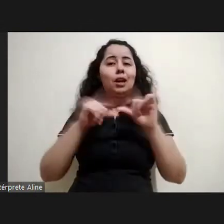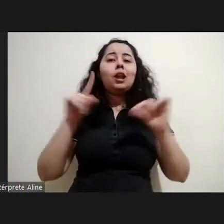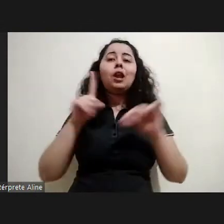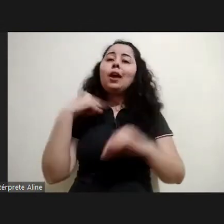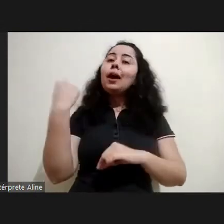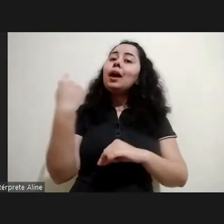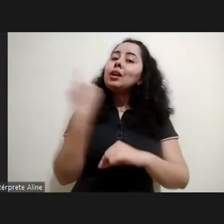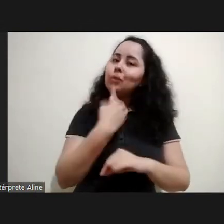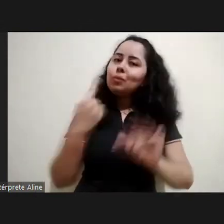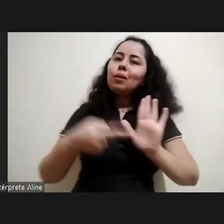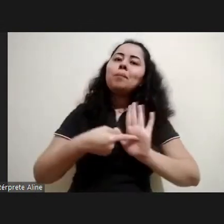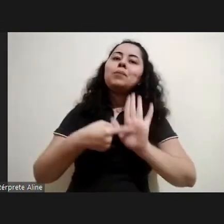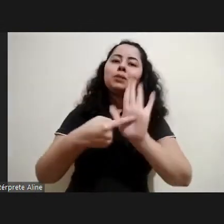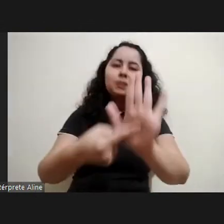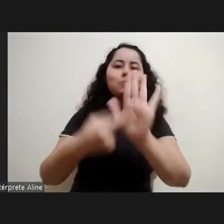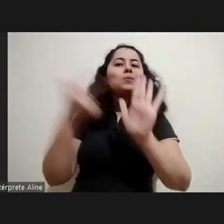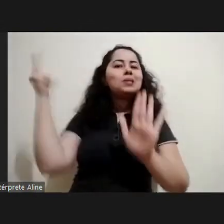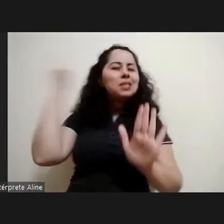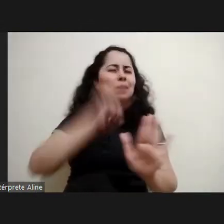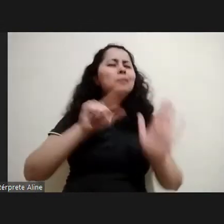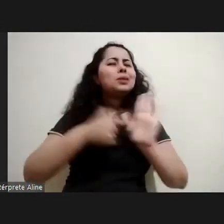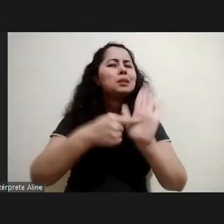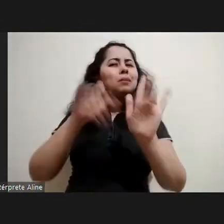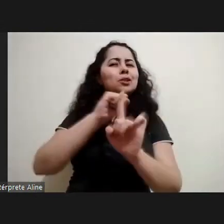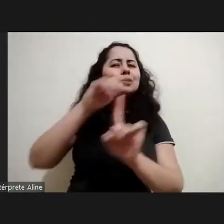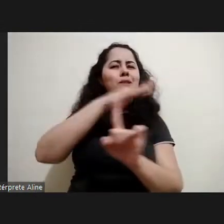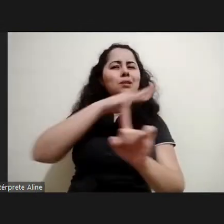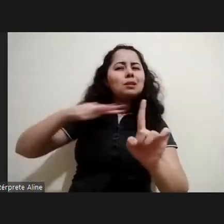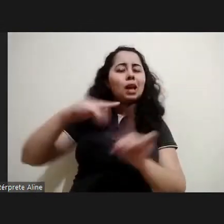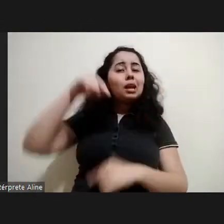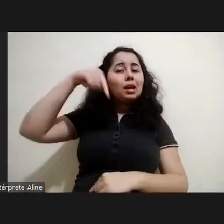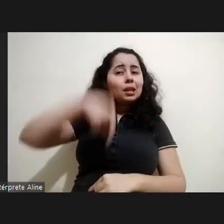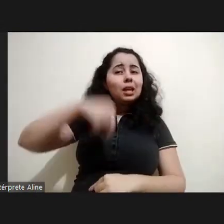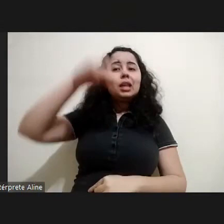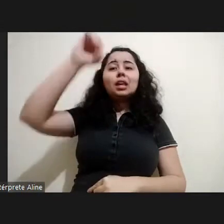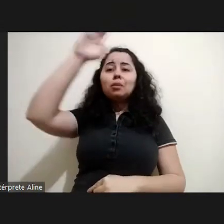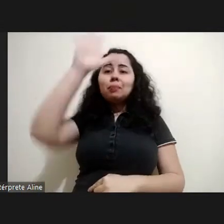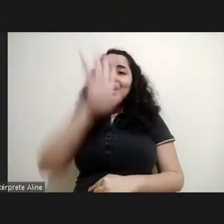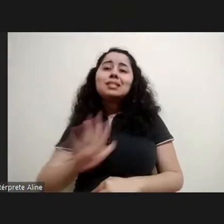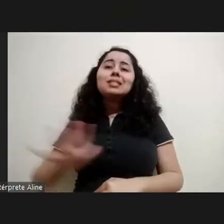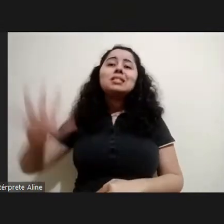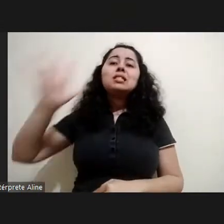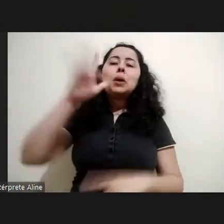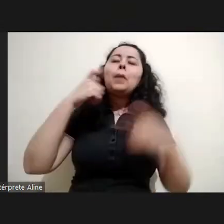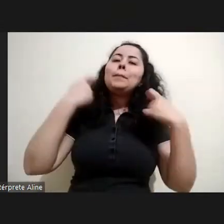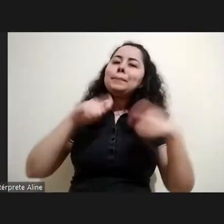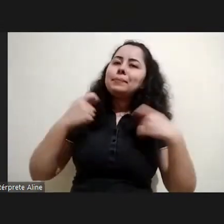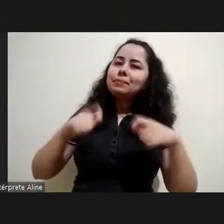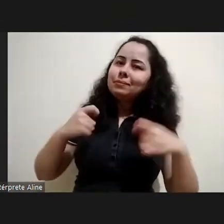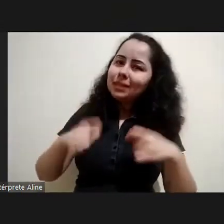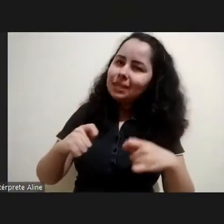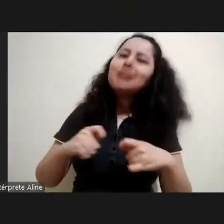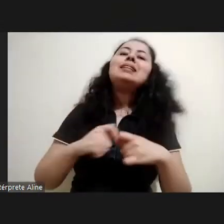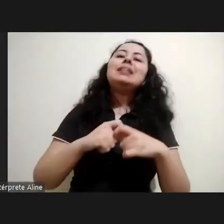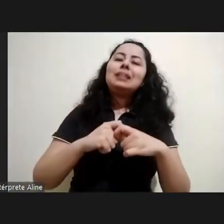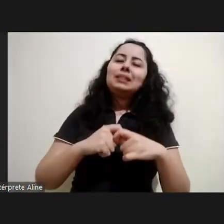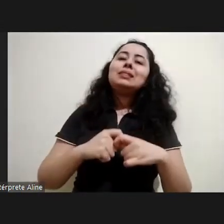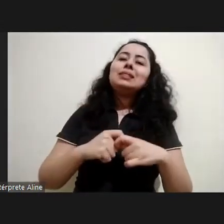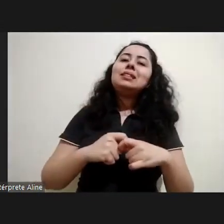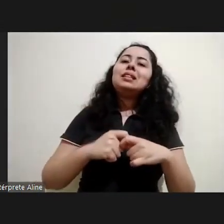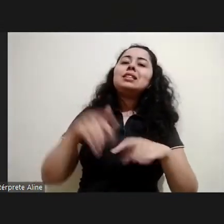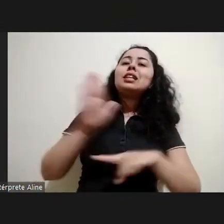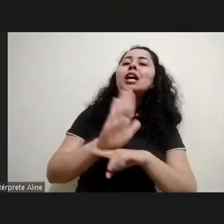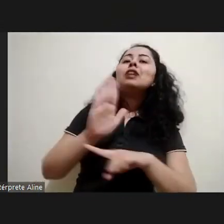sociedade que um país precisa contar com instituições como as universidades públicas para que